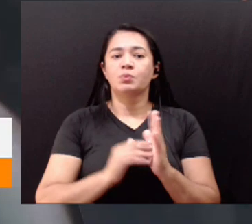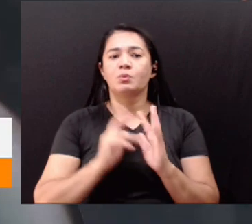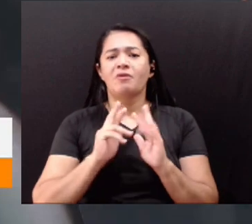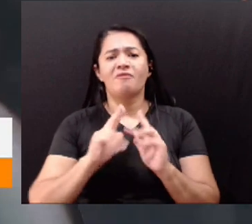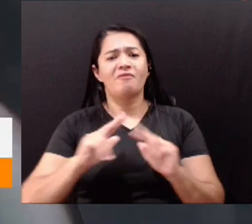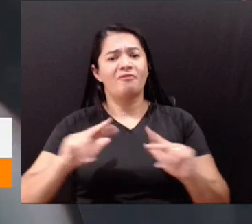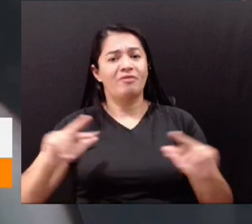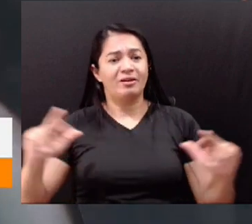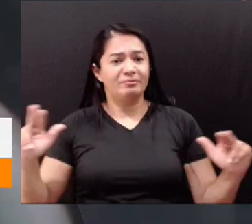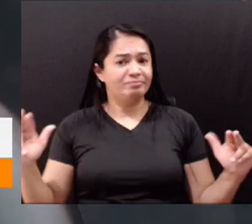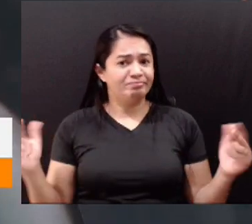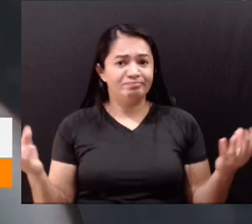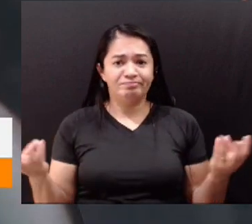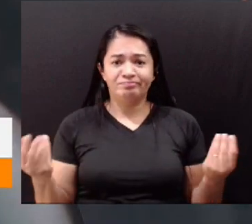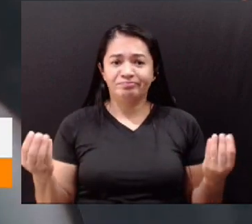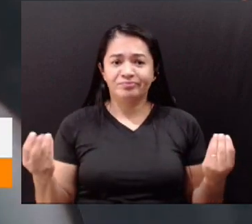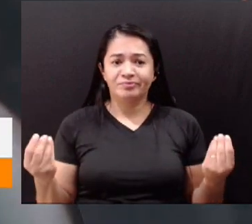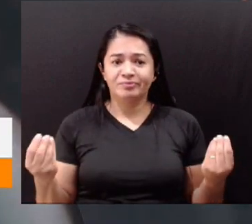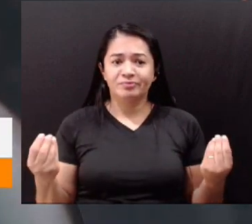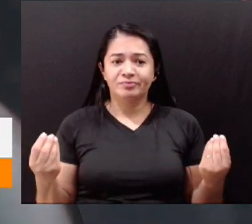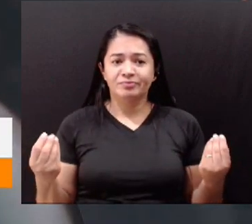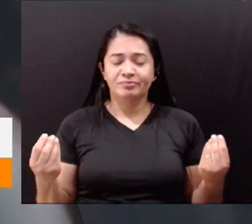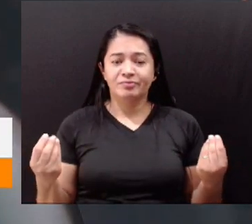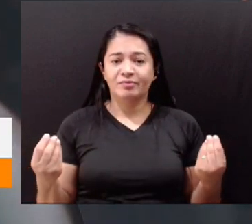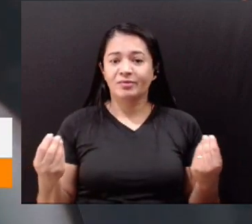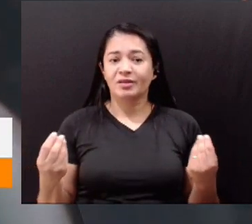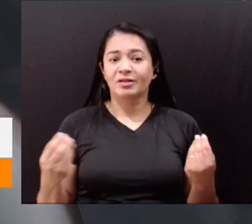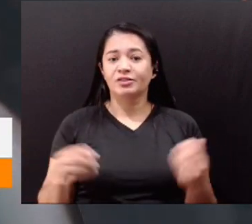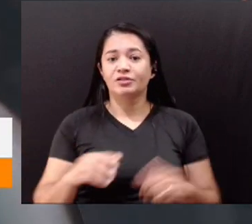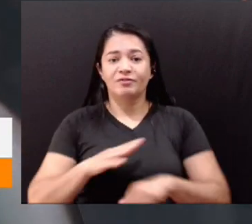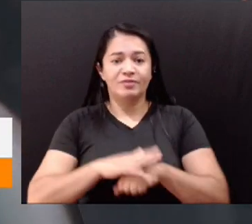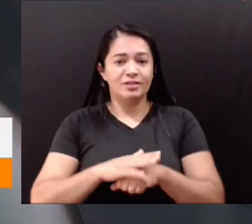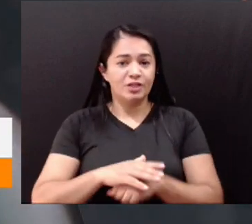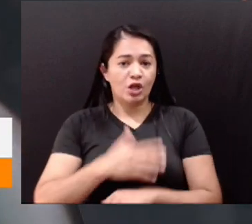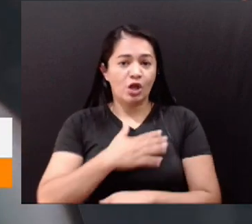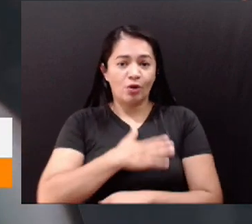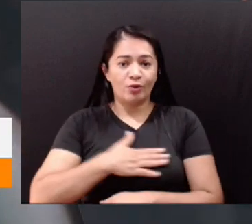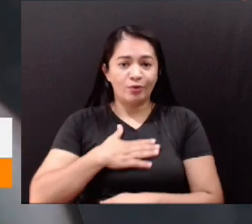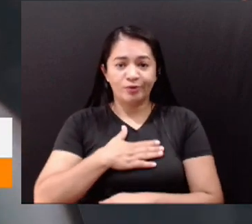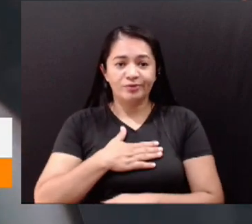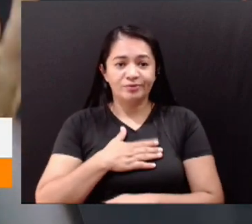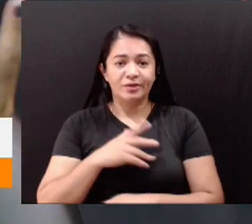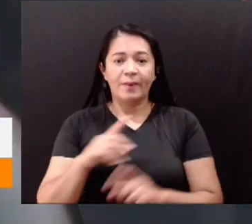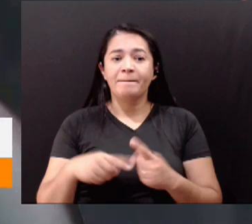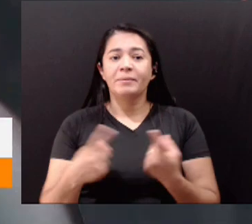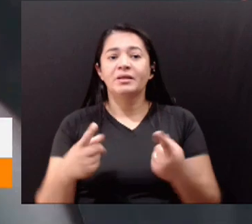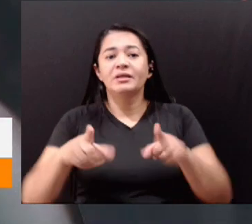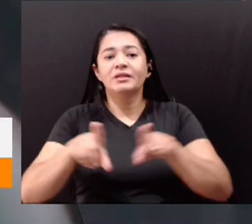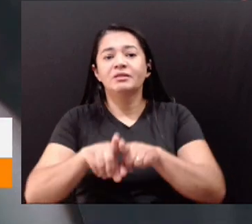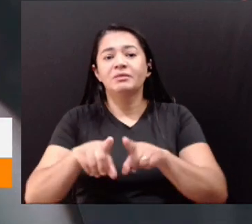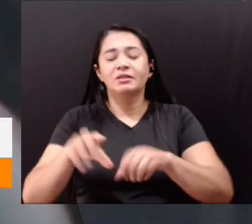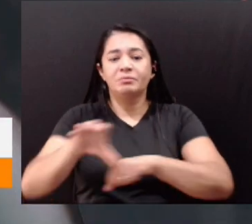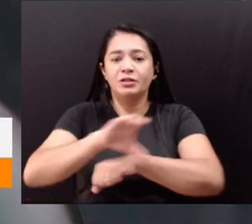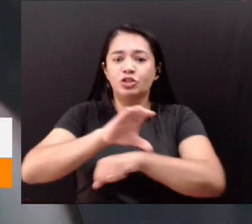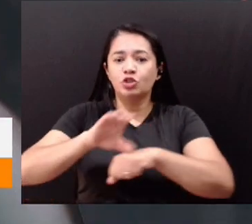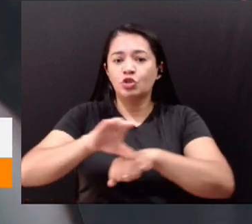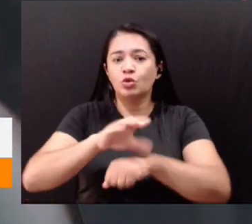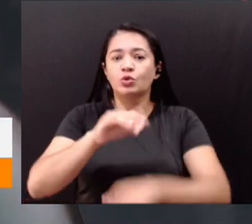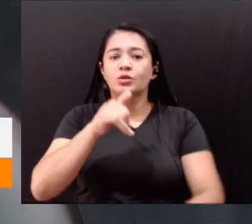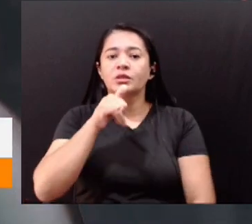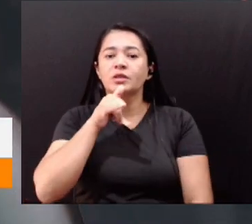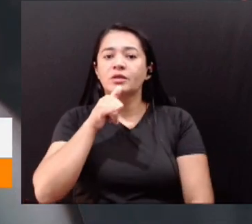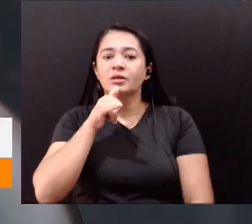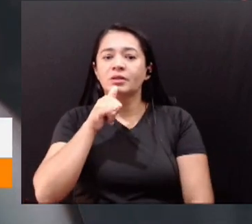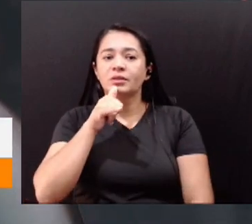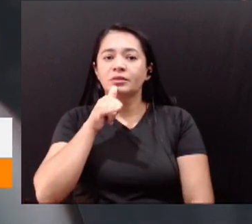estamos falando então de hobbies, Sim. né? Mas estamos falando também de cursos, como por exemplo, cursos